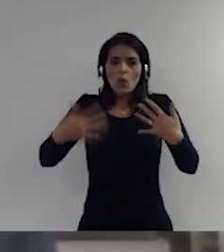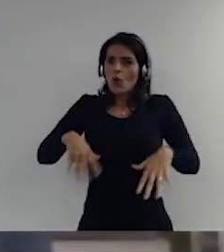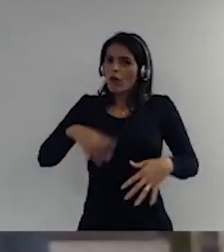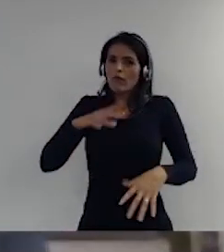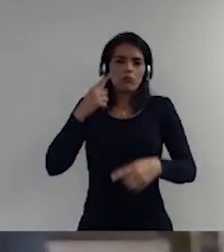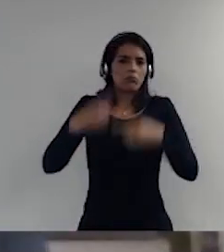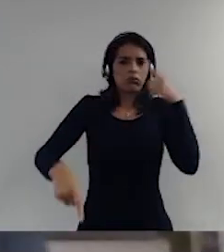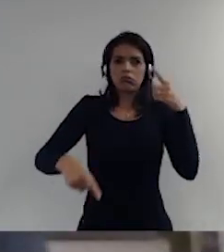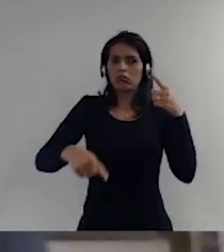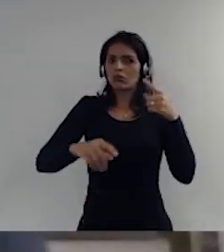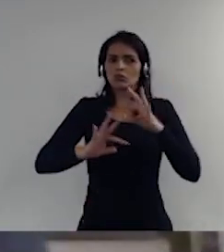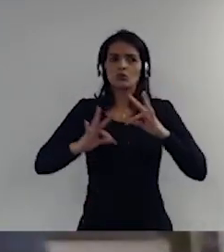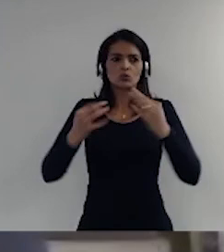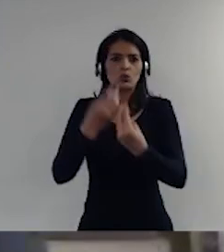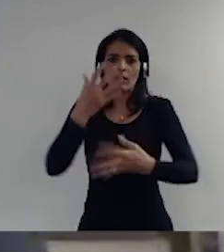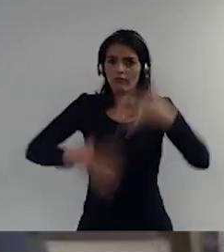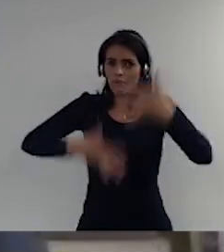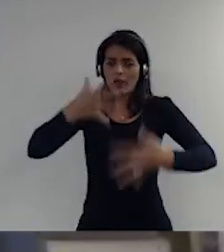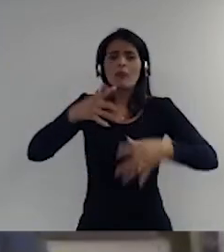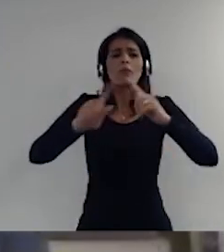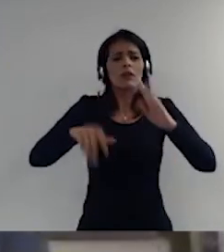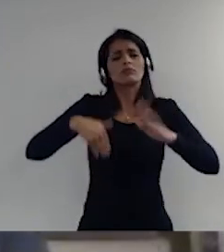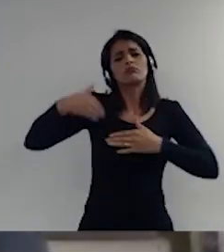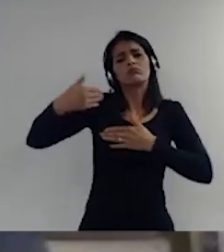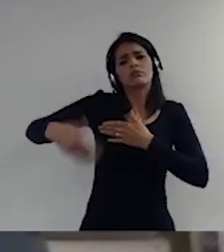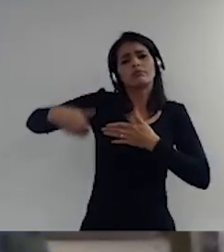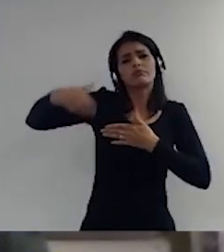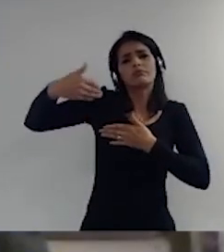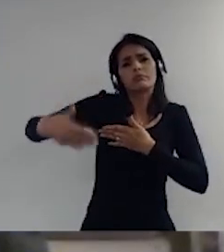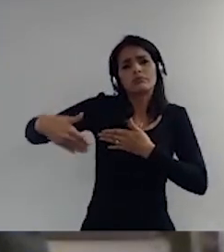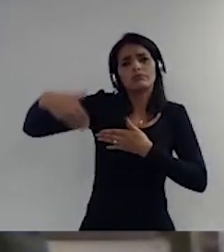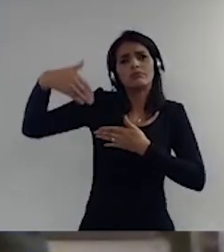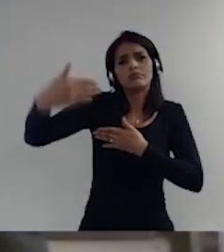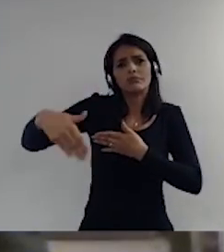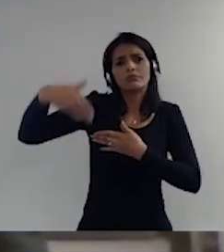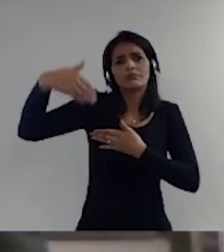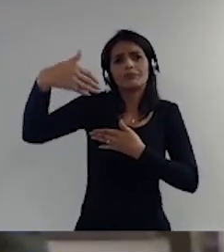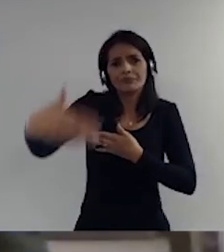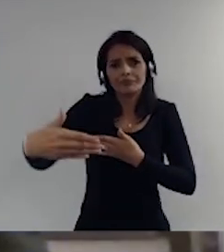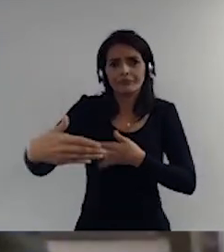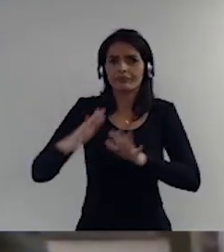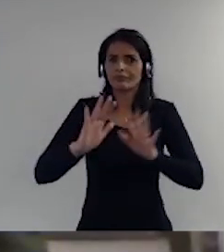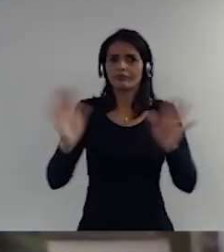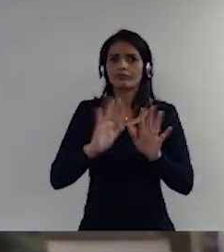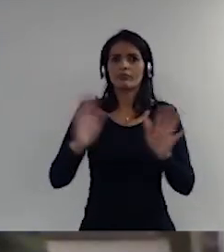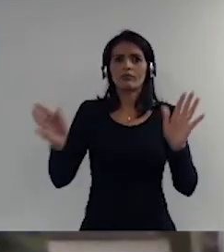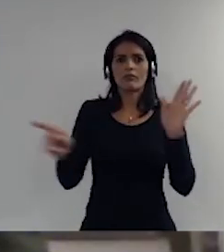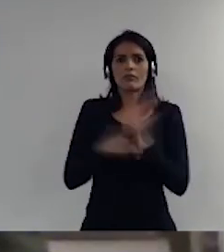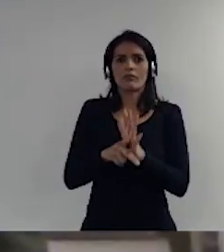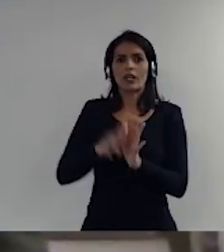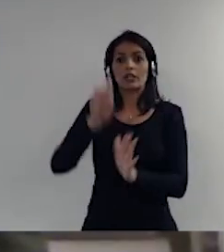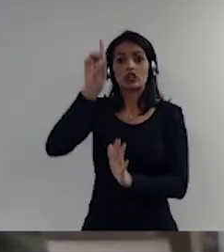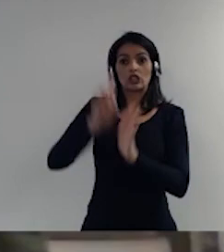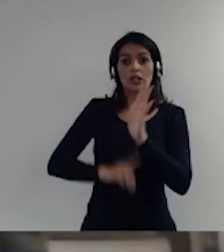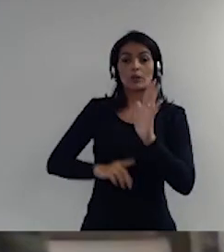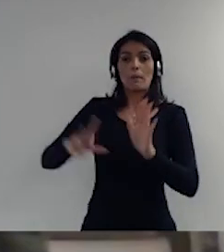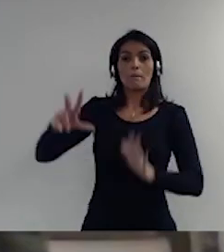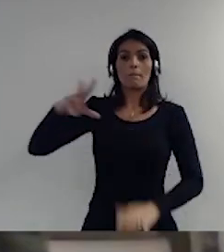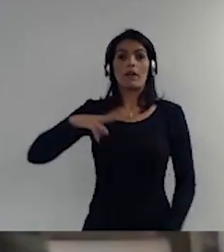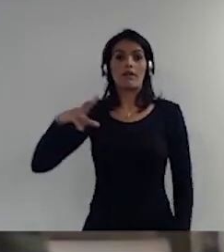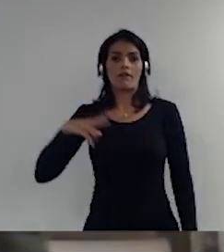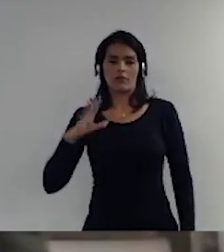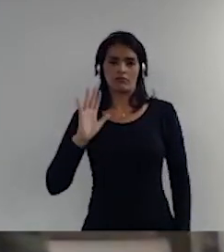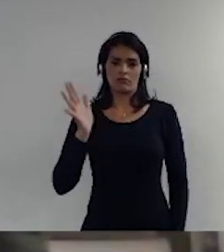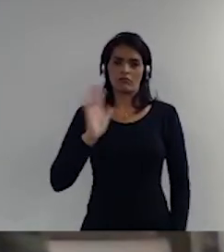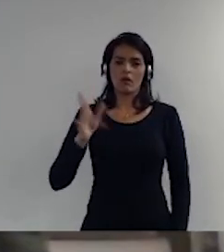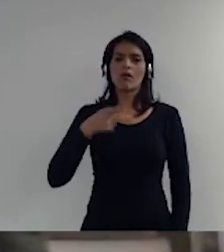das relações econômicas. Depois foi se vendo, e eu digo, não falo aqui em nome do direito privado, dos cultores do direito privado,